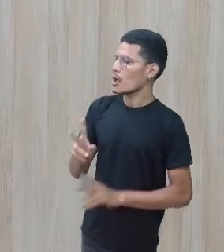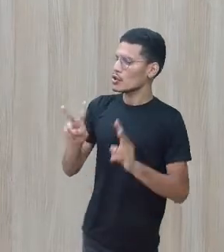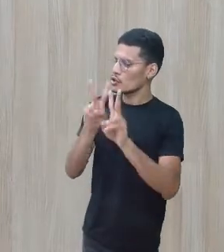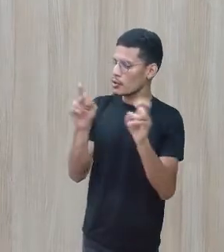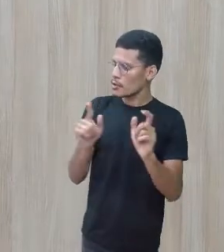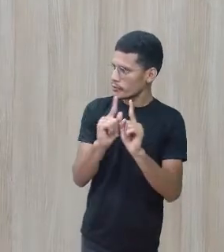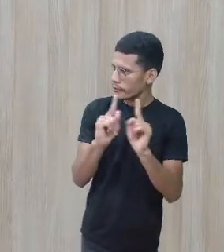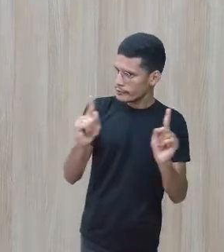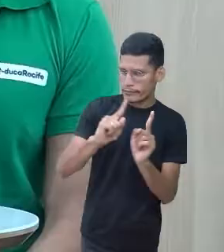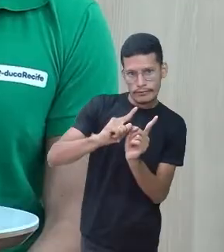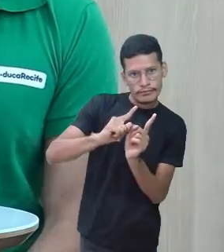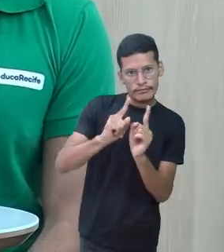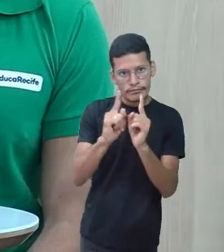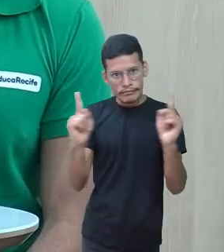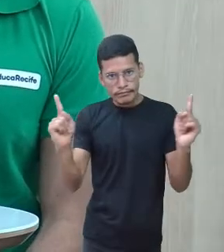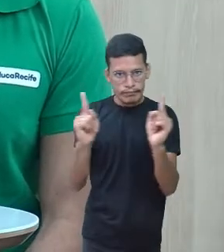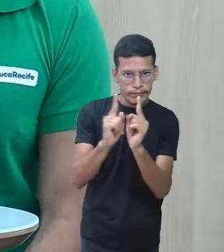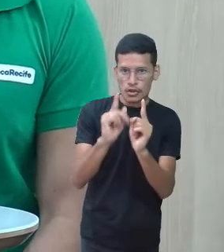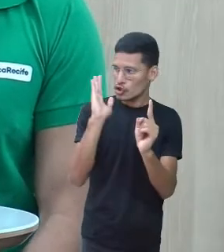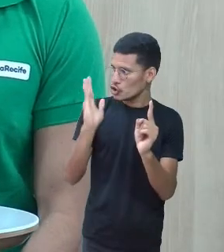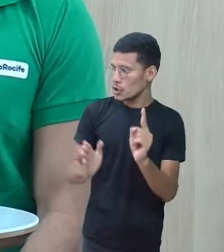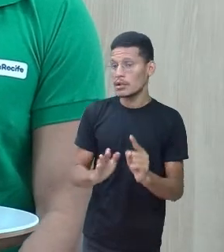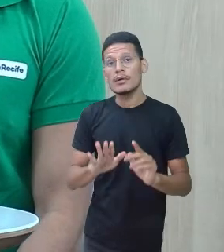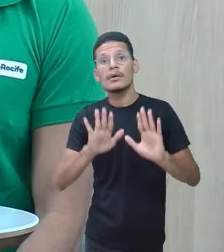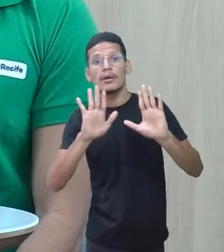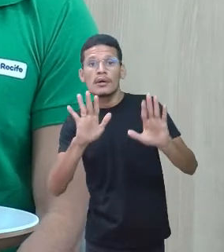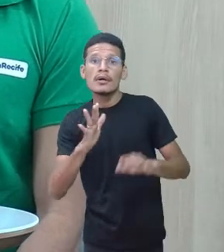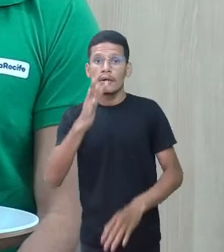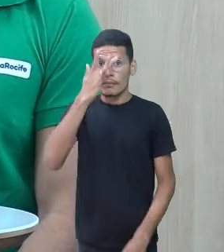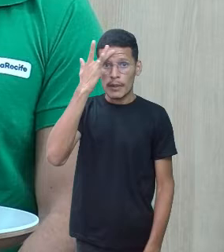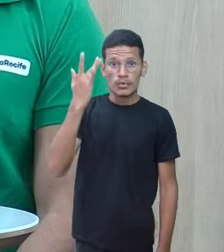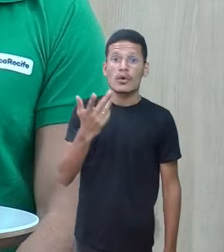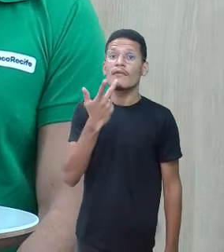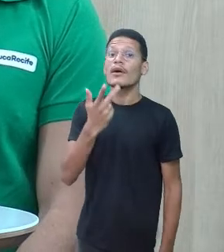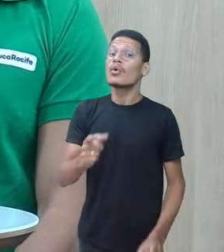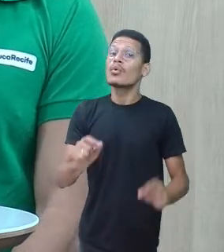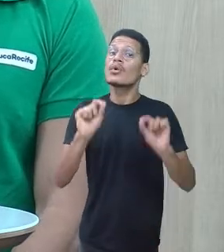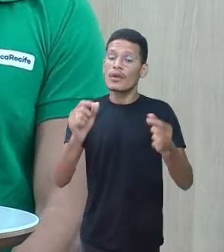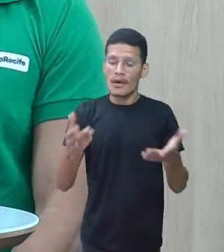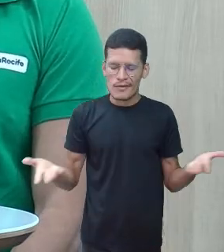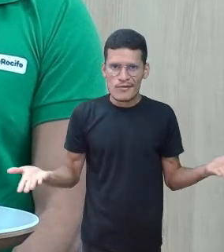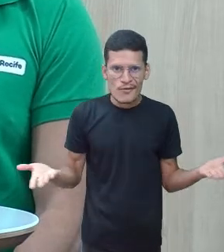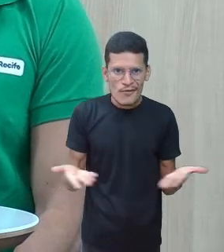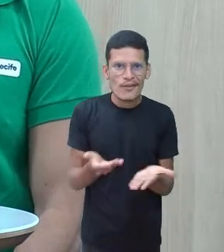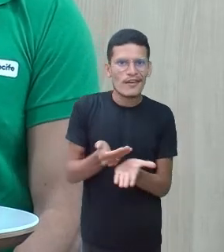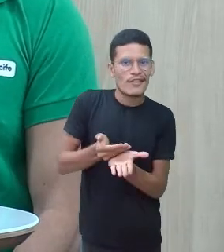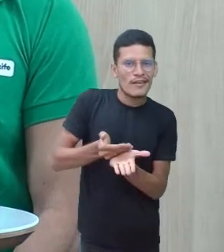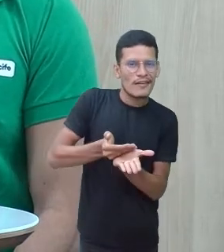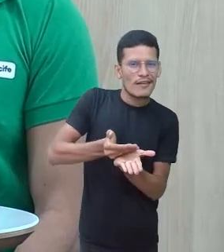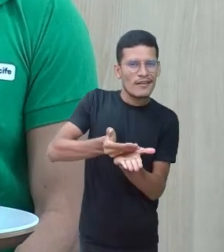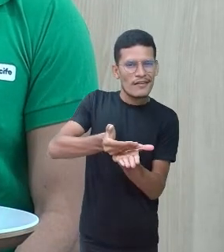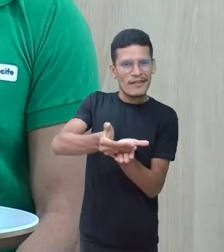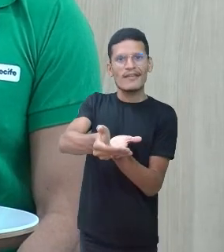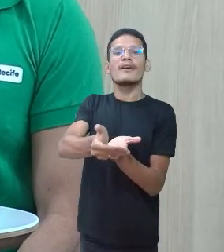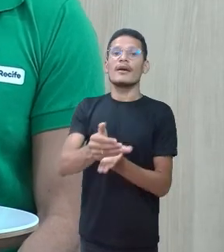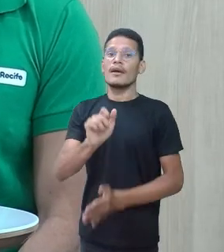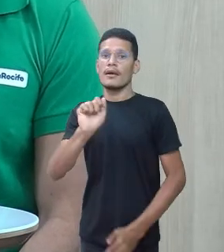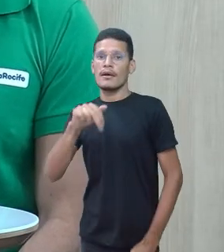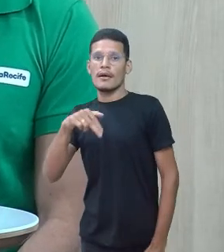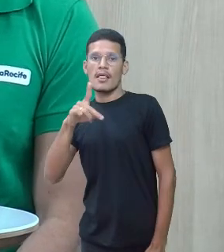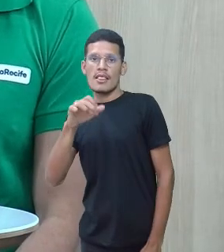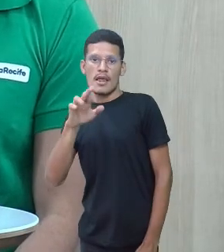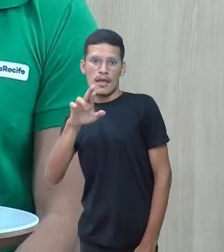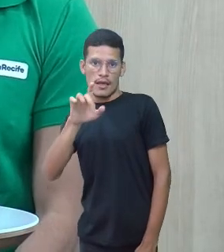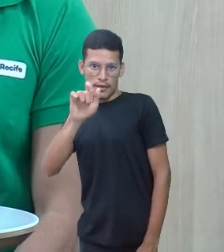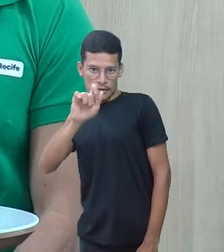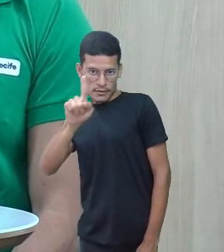proporcionalidade? Bom, o pessoal começou a falar aqui com a gente, né? A Andresa,